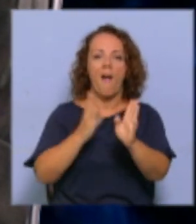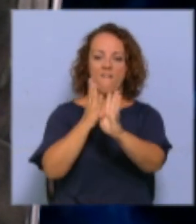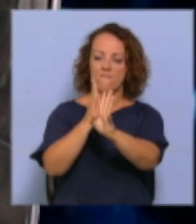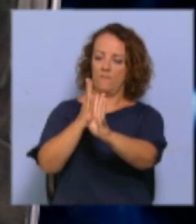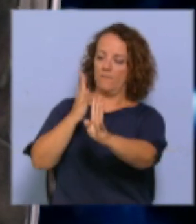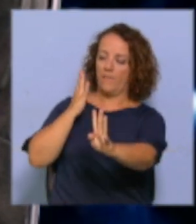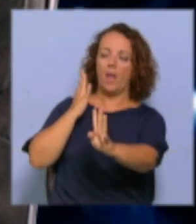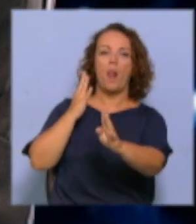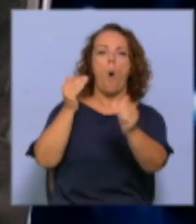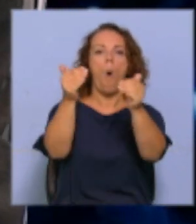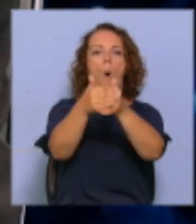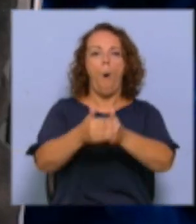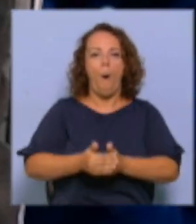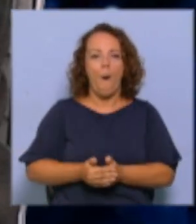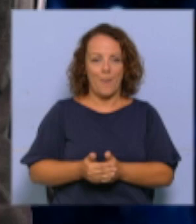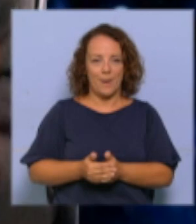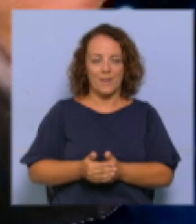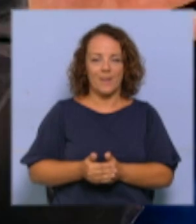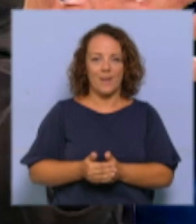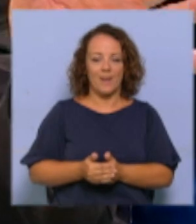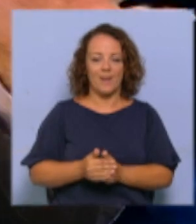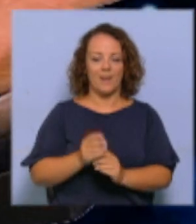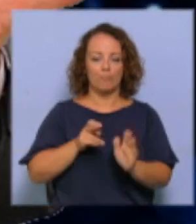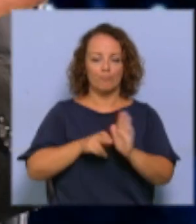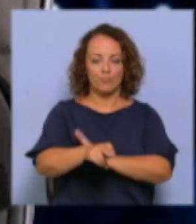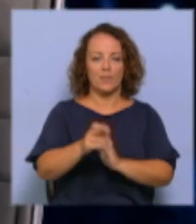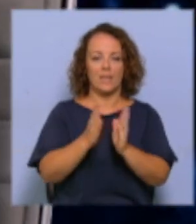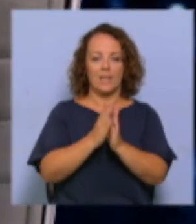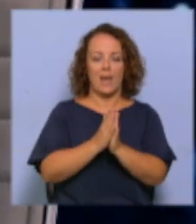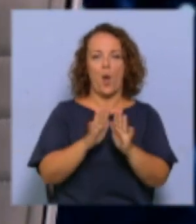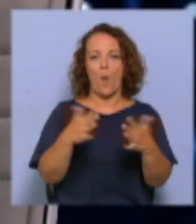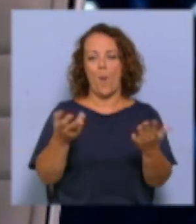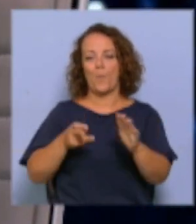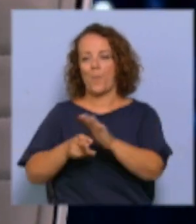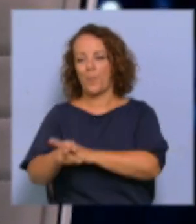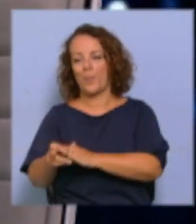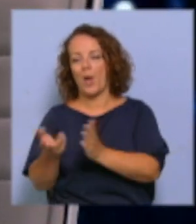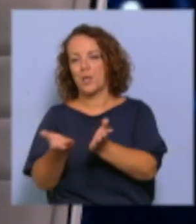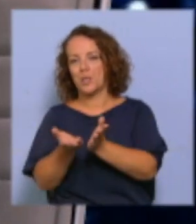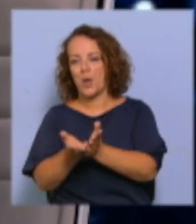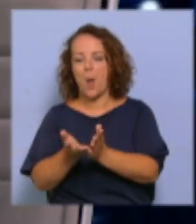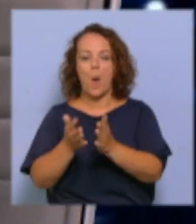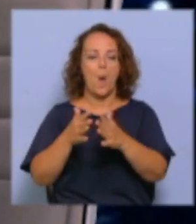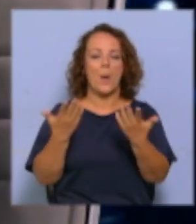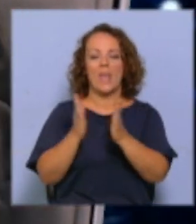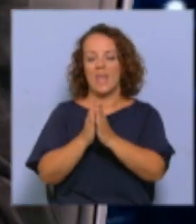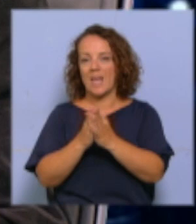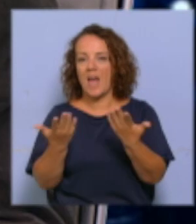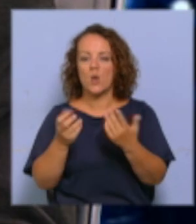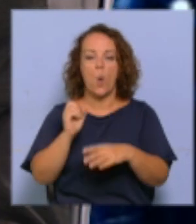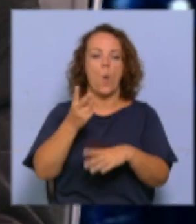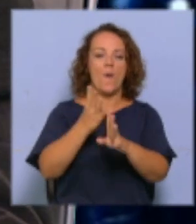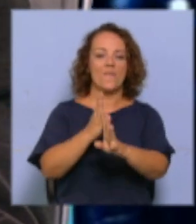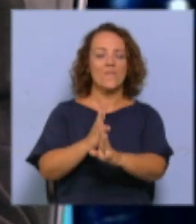fila para entrar na escola, ou para entrar na igreja, ou para ir ao ofertório ao que se está a dar, não têm a ver